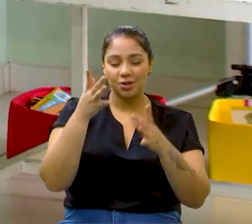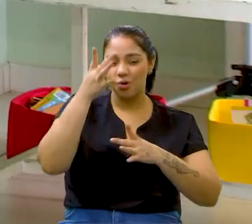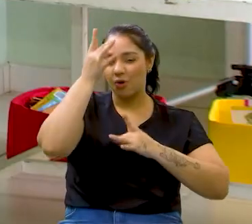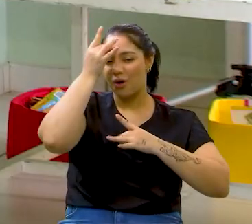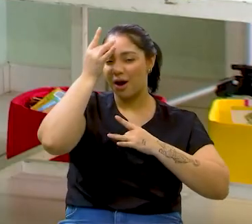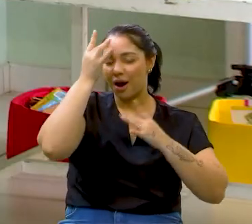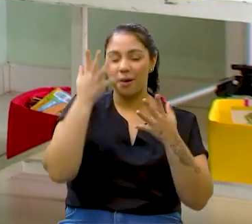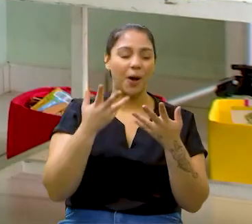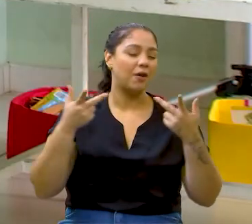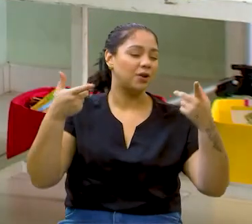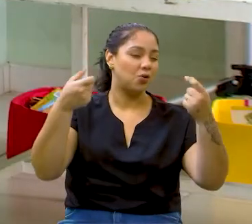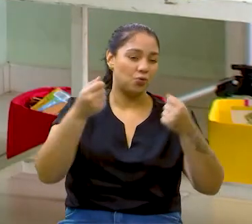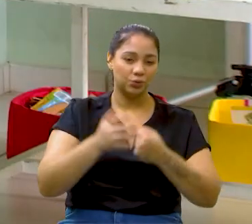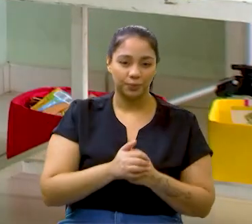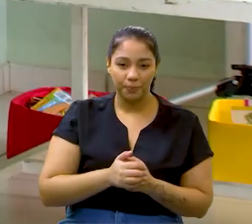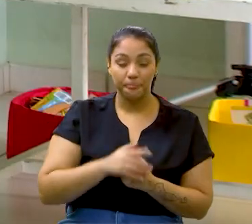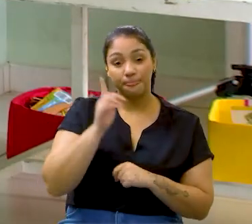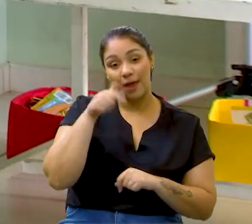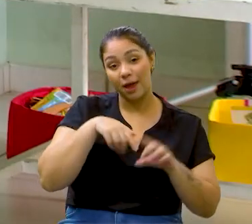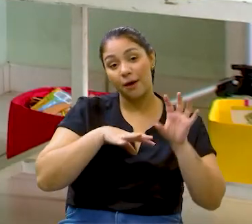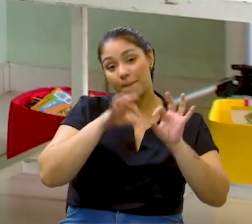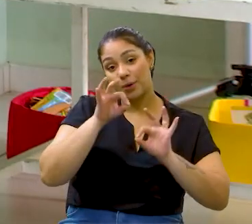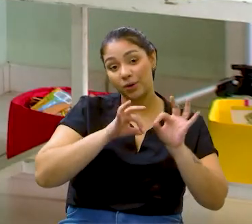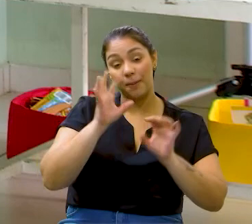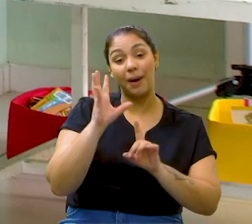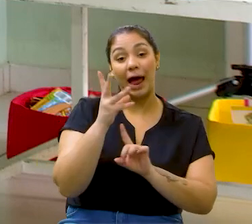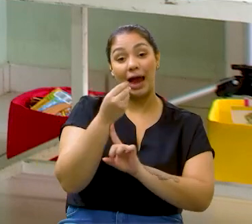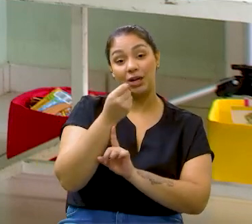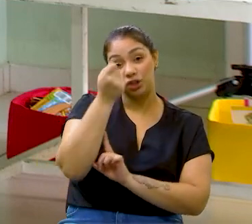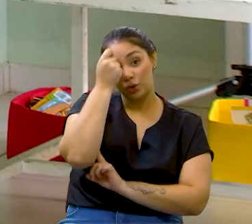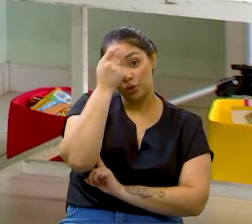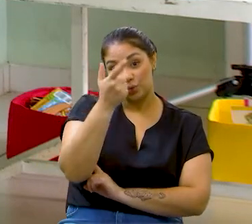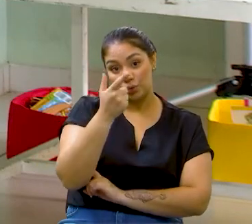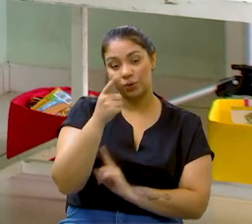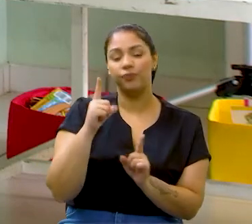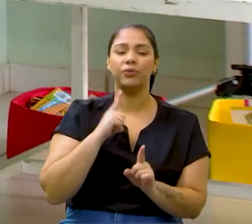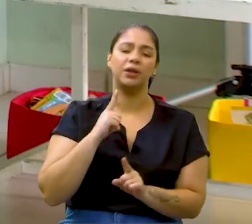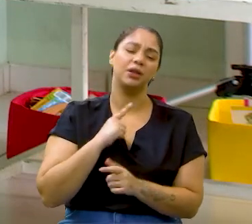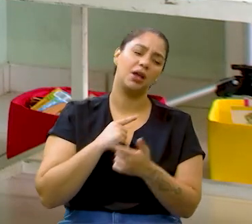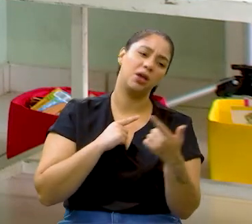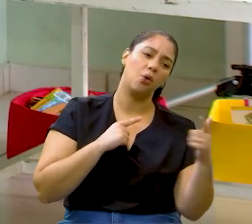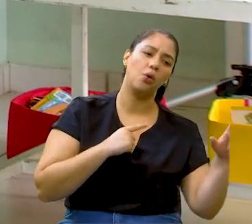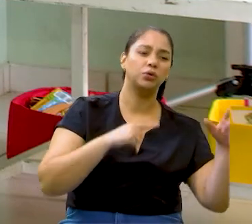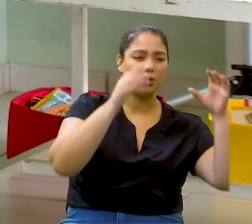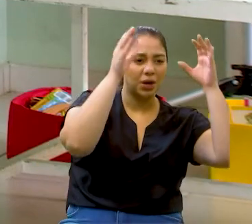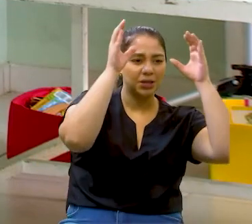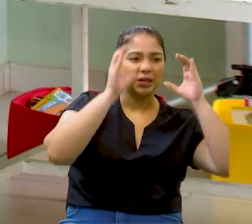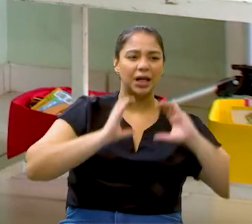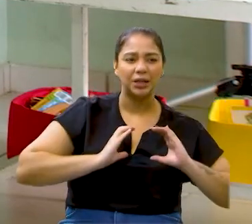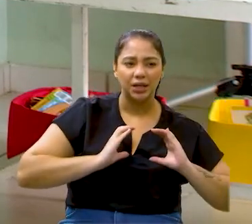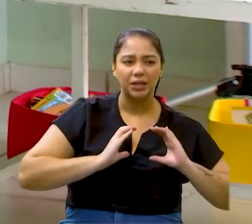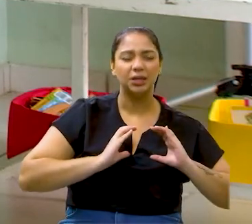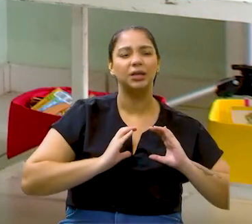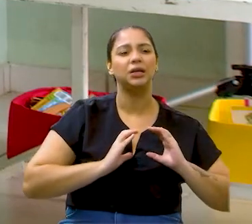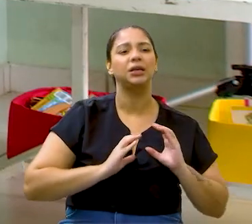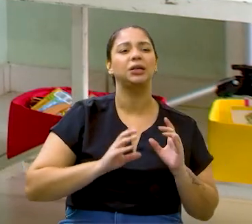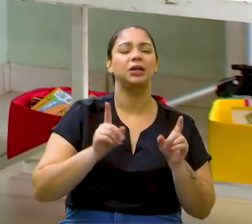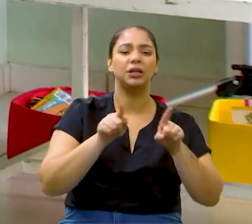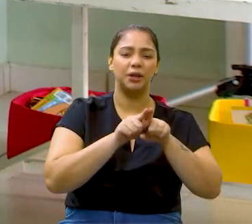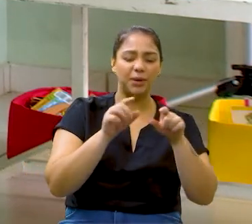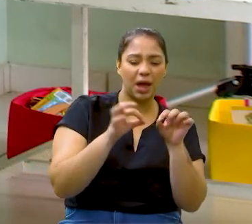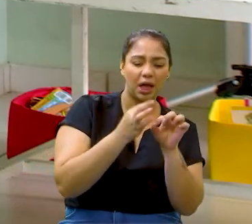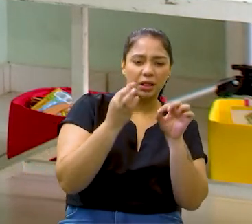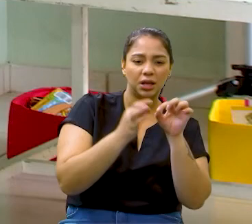nesse teatro, é maravilhoso. Esse é o programa Arte e Cultura. Aí nós temos outros programas, programa de cidadania, nós